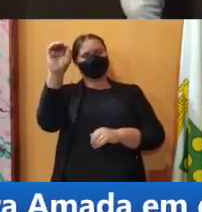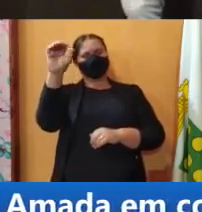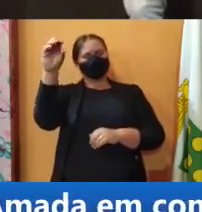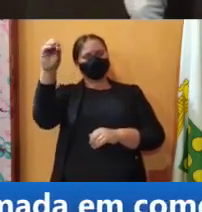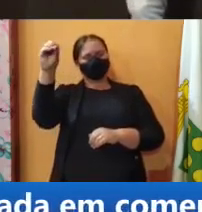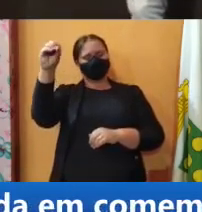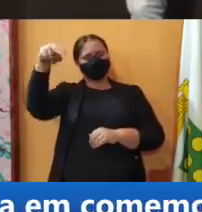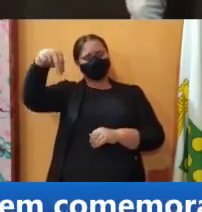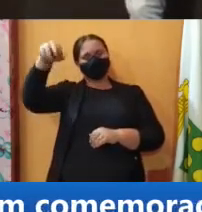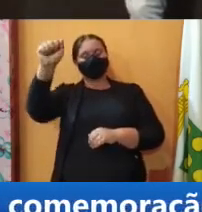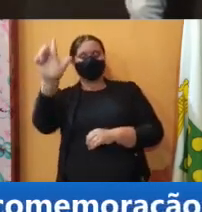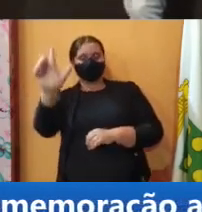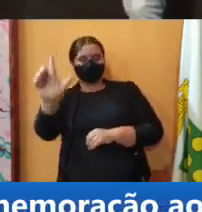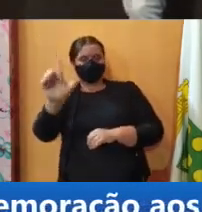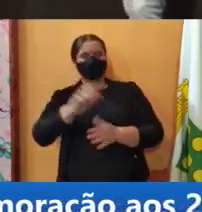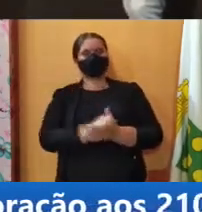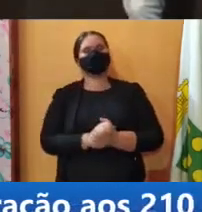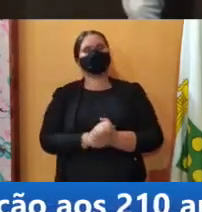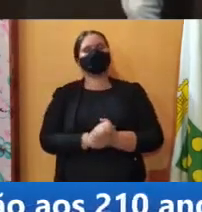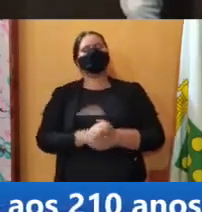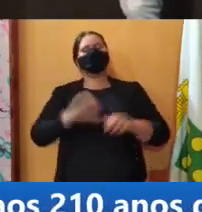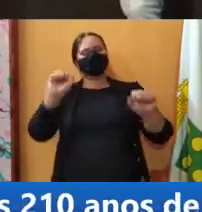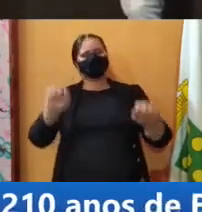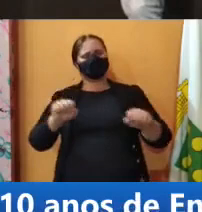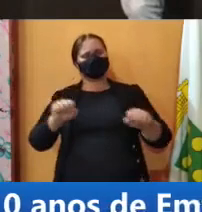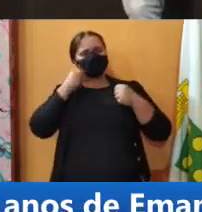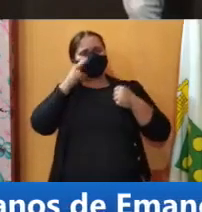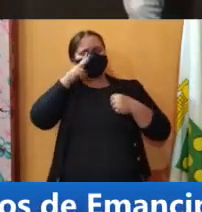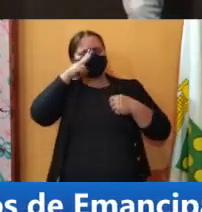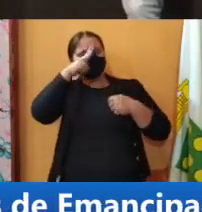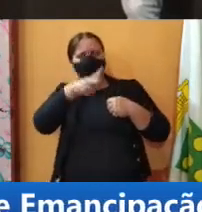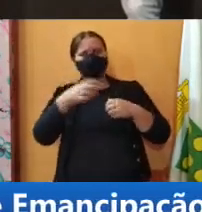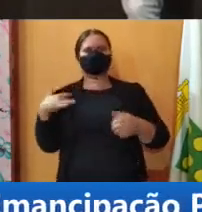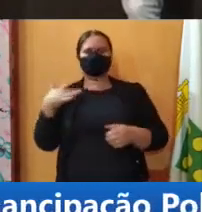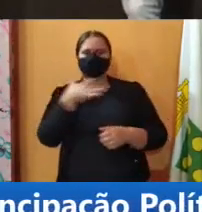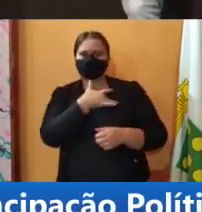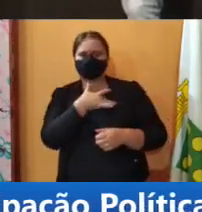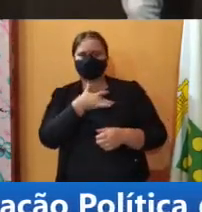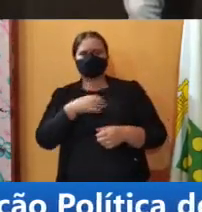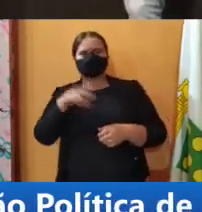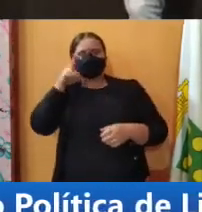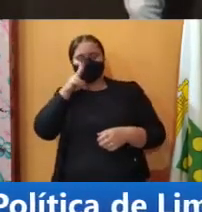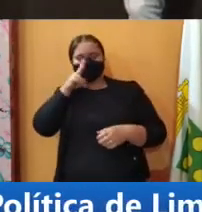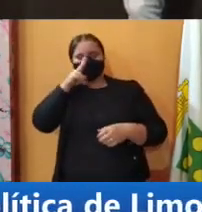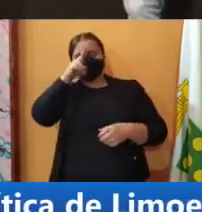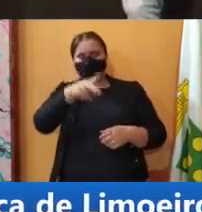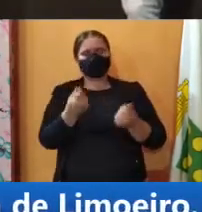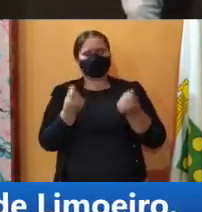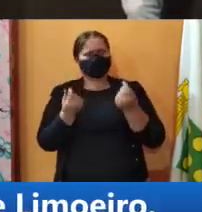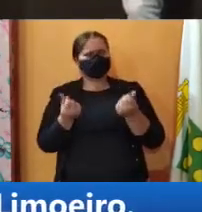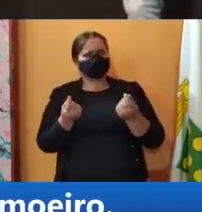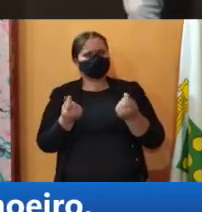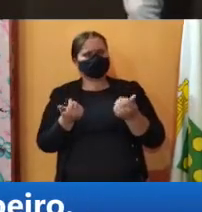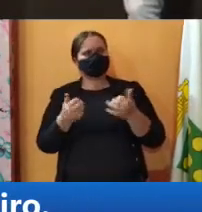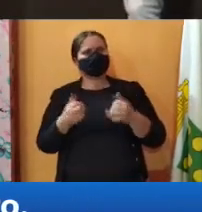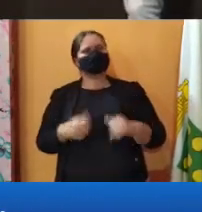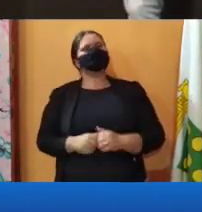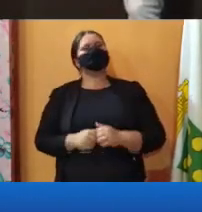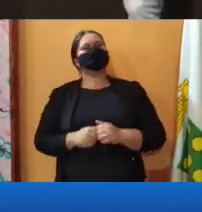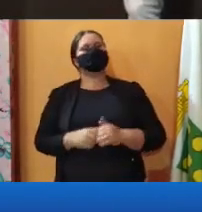educação. Limoeiro é muito forte na saúde, Limoeiro é muito forte no comércio, o comércio de Limoeiro é